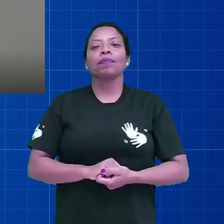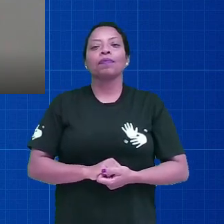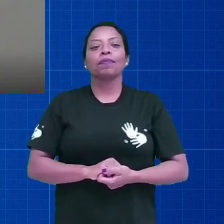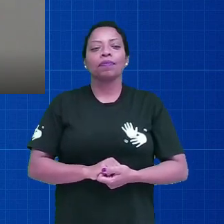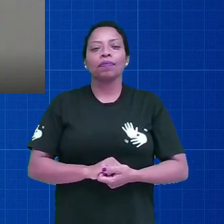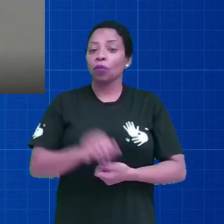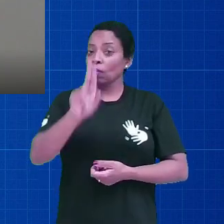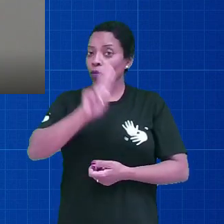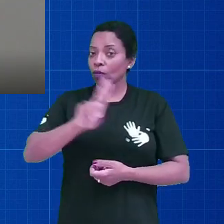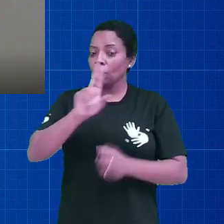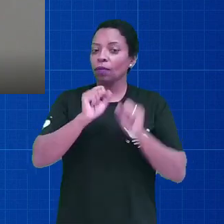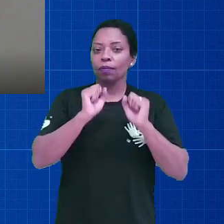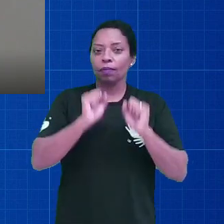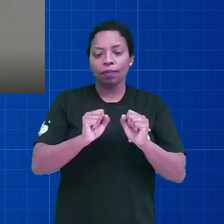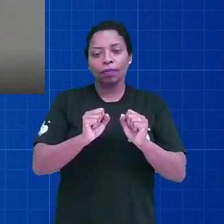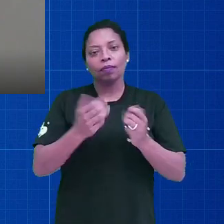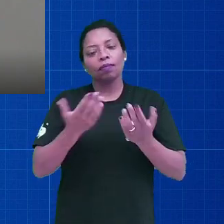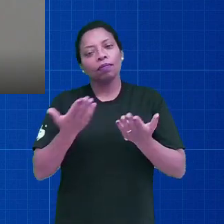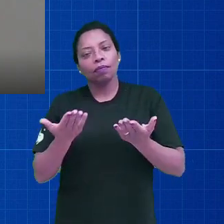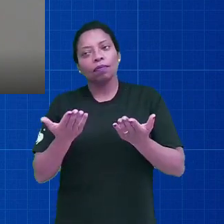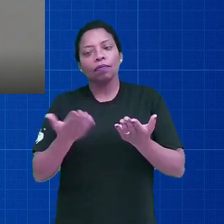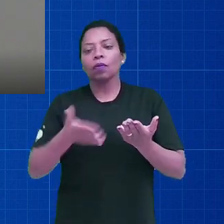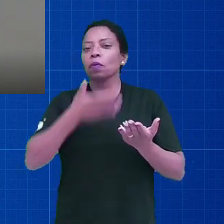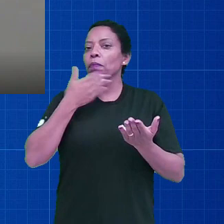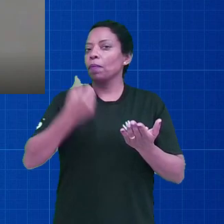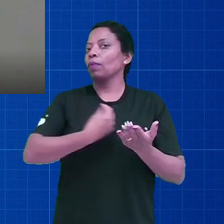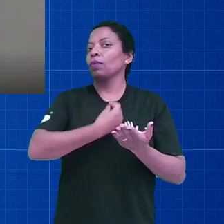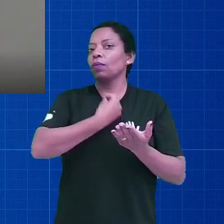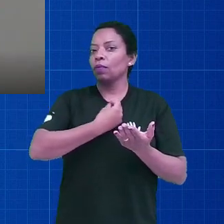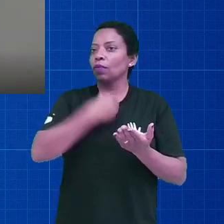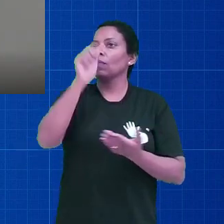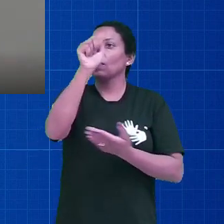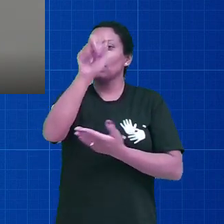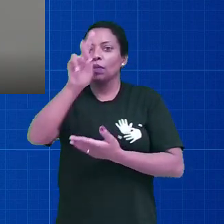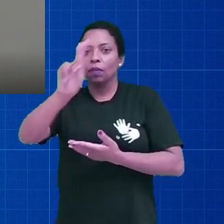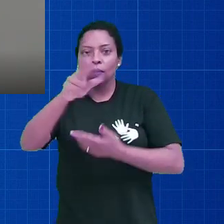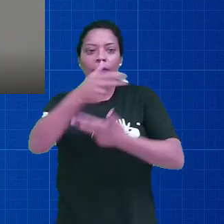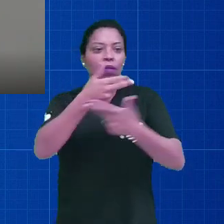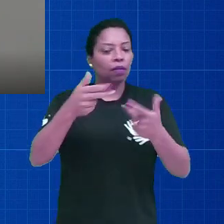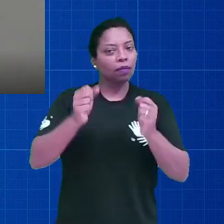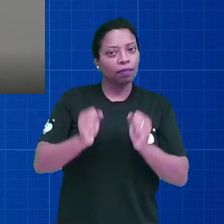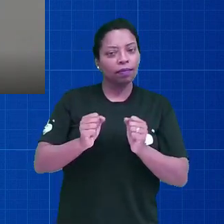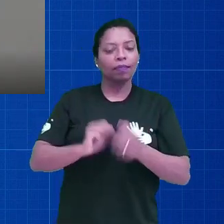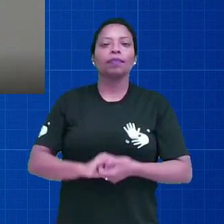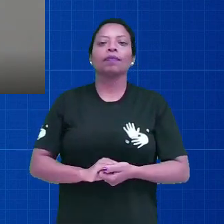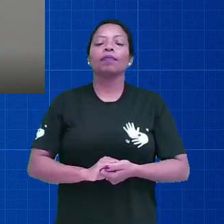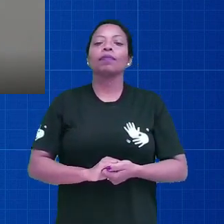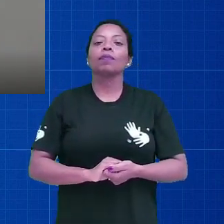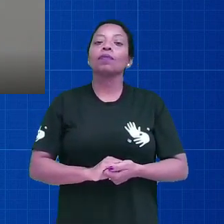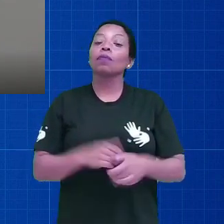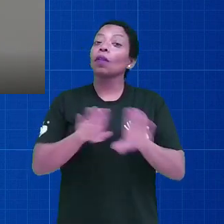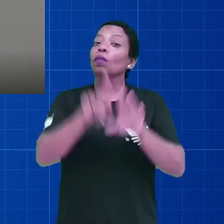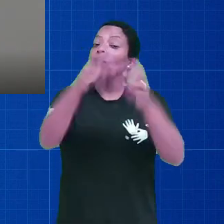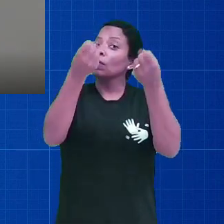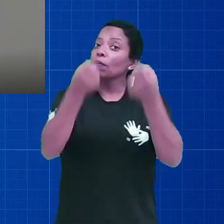estar utilizando aí no sentido de melhorar a qualidade do ar, melhorar a qualidade do ambiente. Né? Com relação aos incêndios